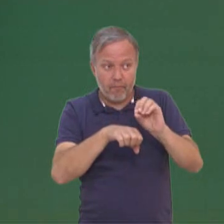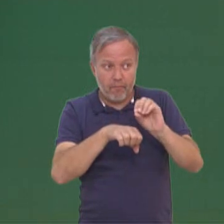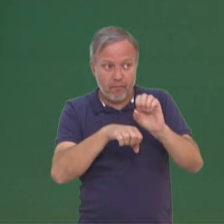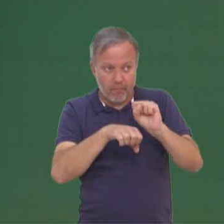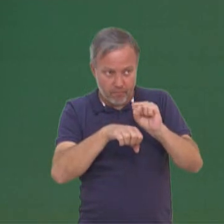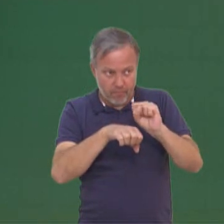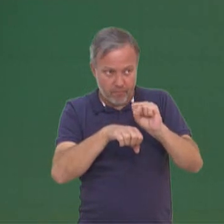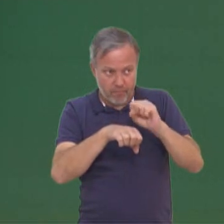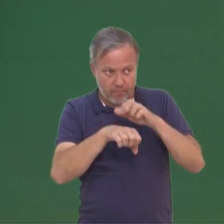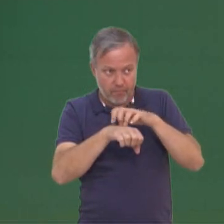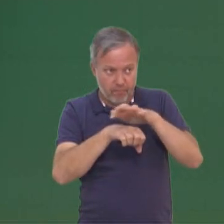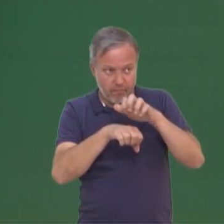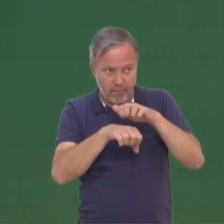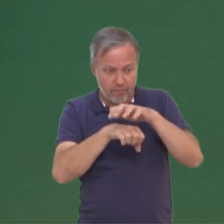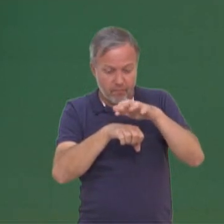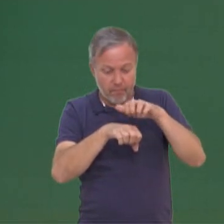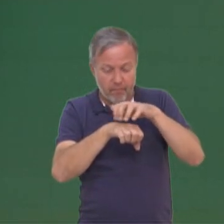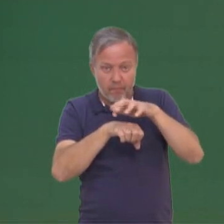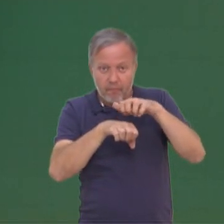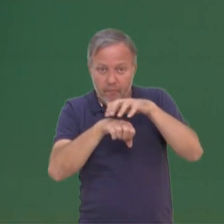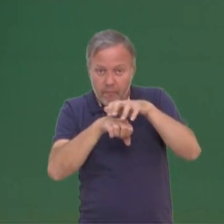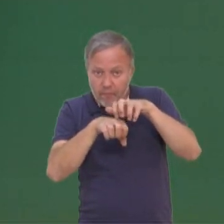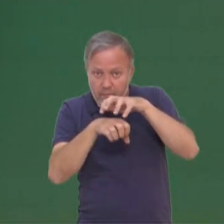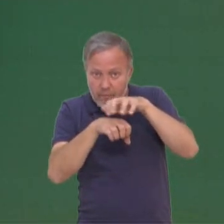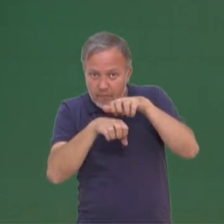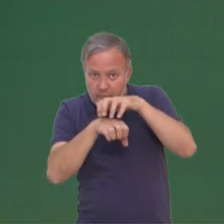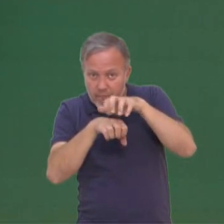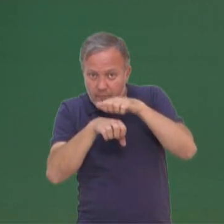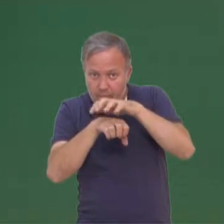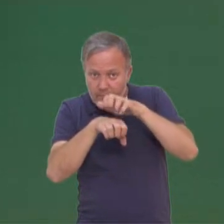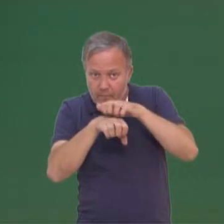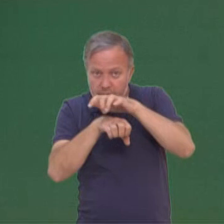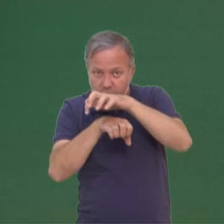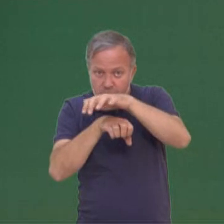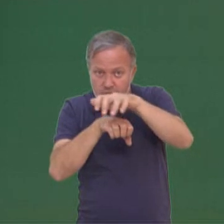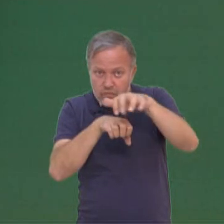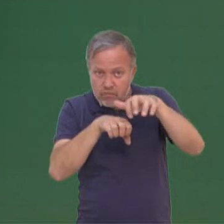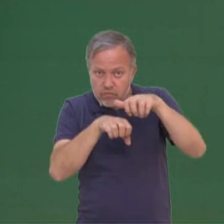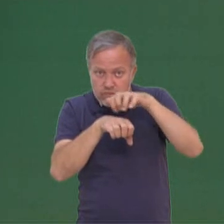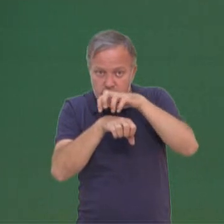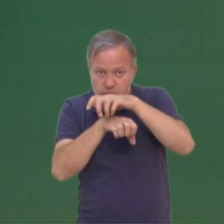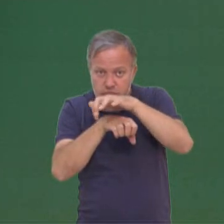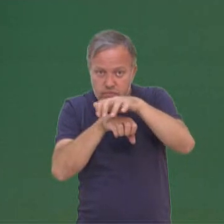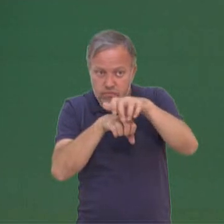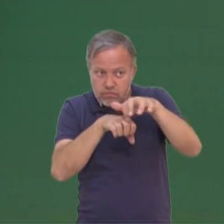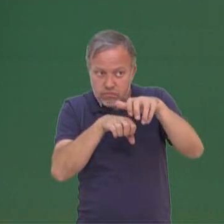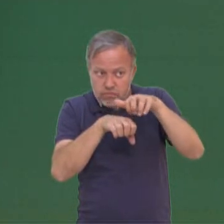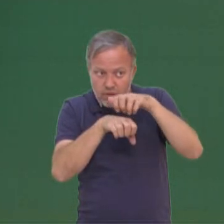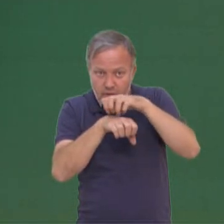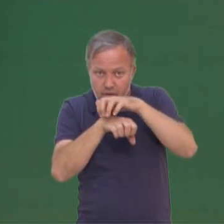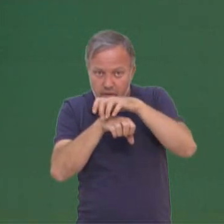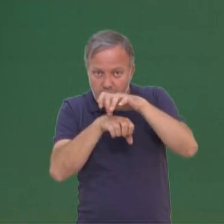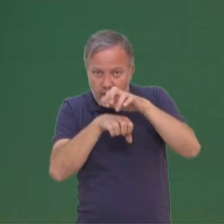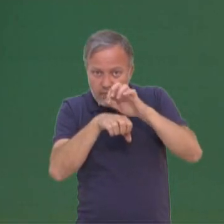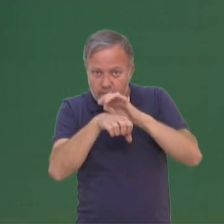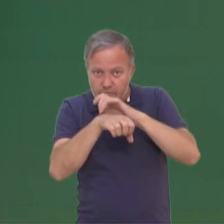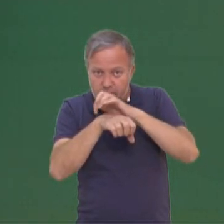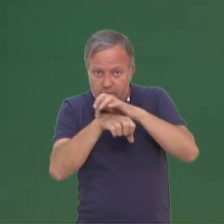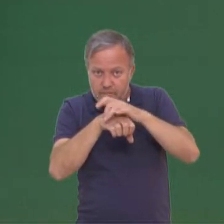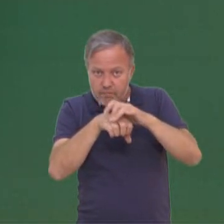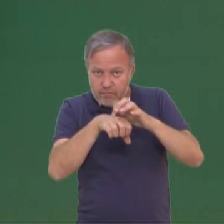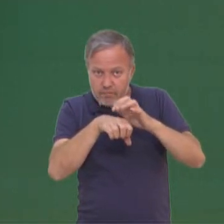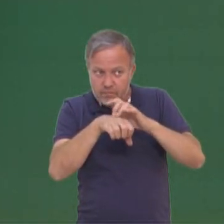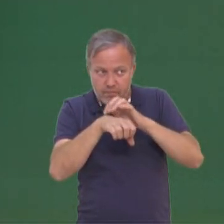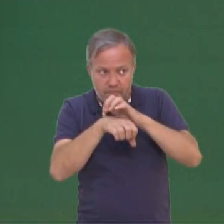esporos? Sim, formato de cálice, a bolsinha contendo esporos. São utilizados na síntese de pigmentos utilizados na indústria